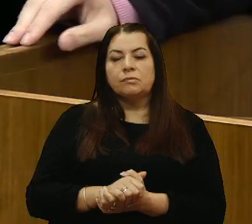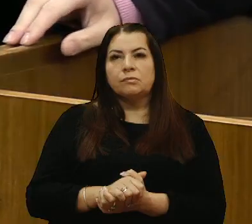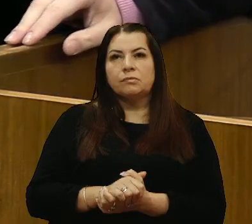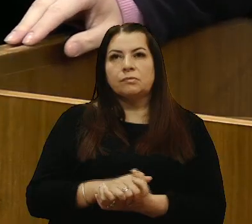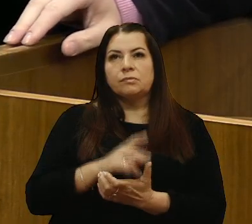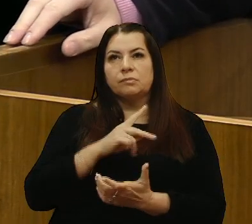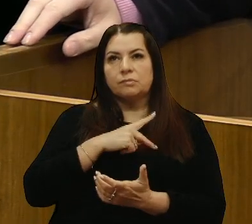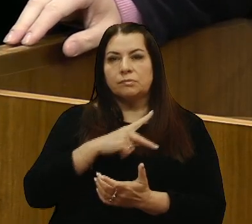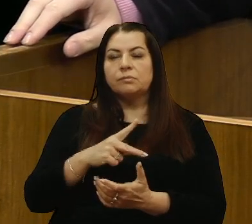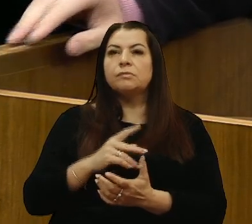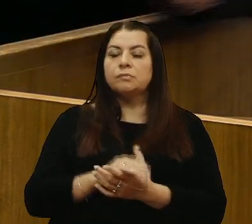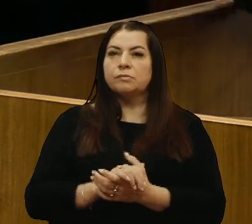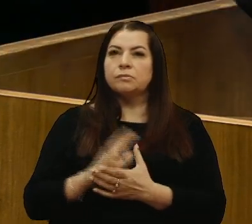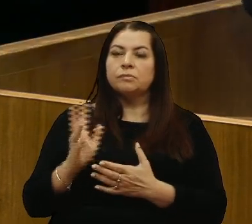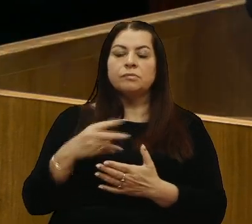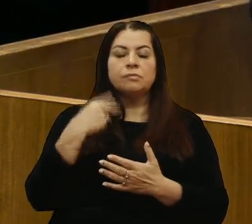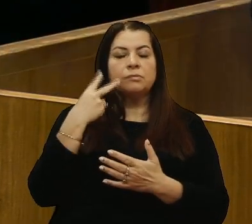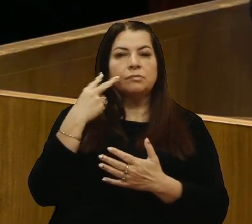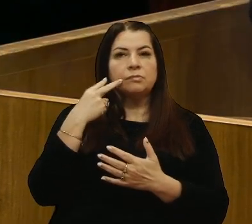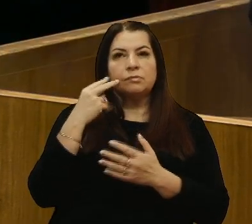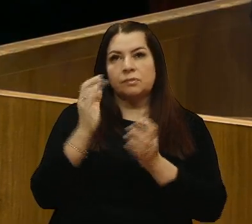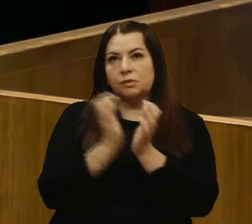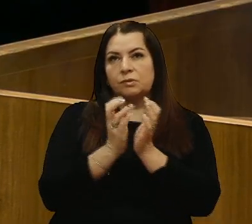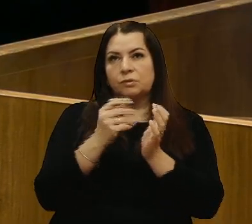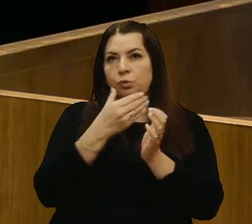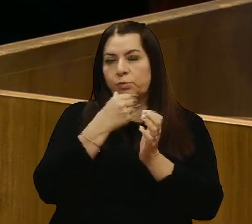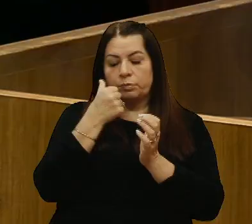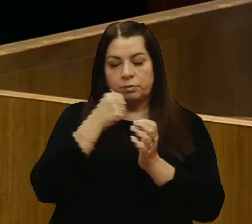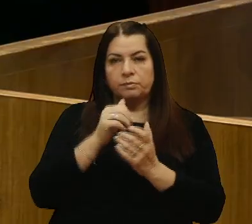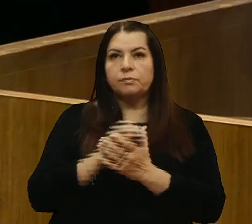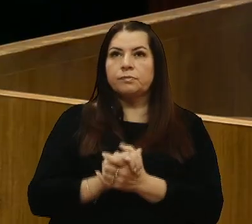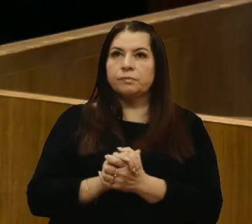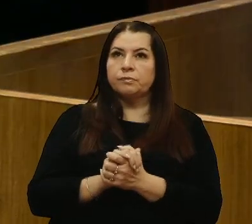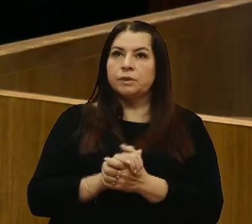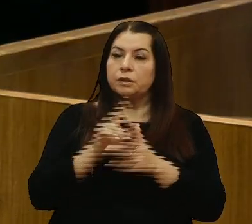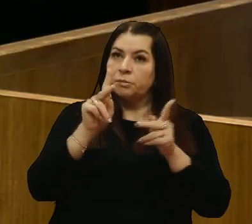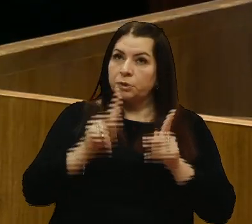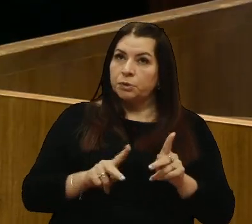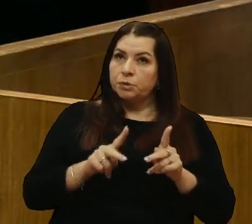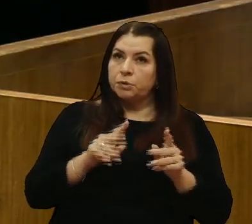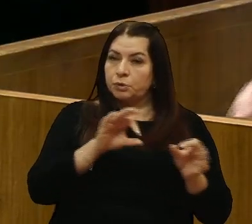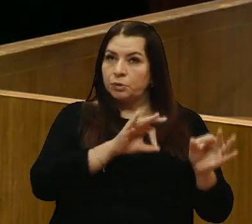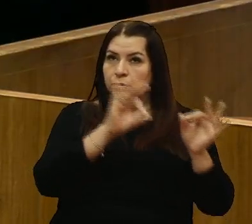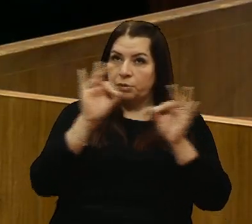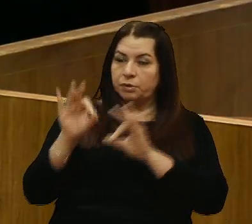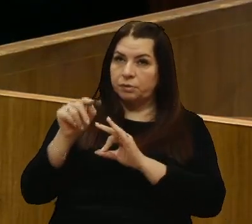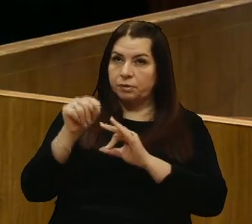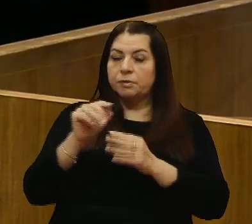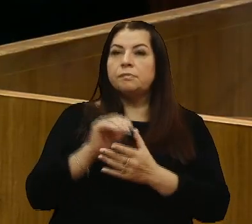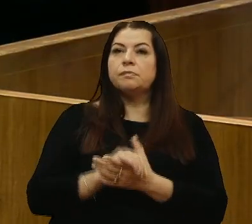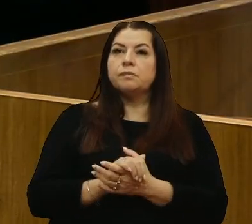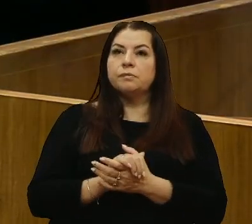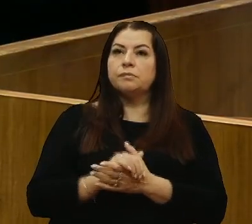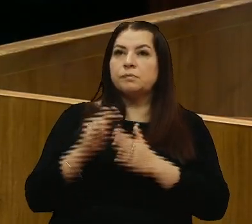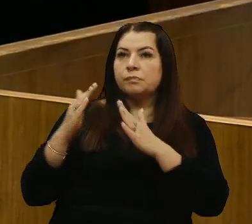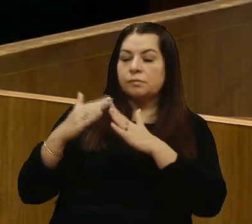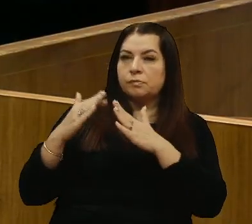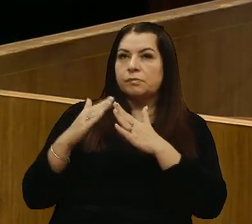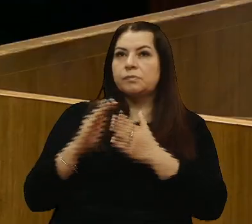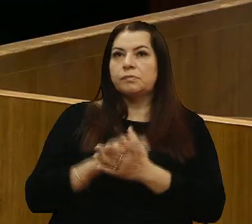Senhor presidente, nobres colegas, vereadores e vereadoras, as pessoas que nos acompanham daqui e de